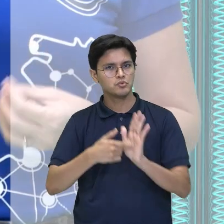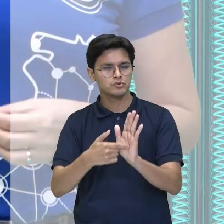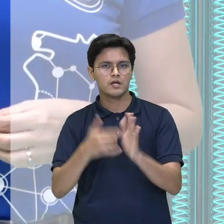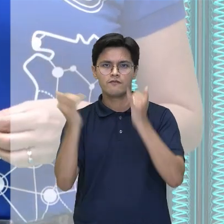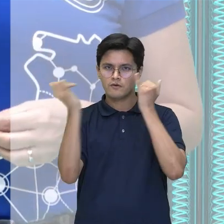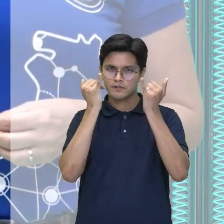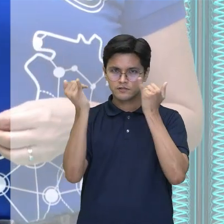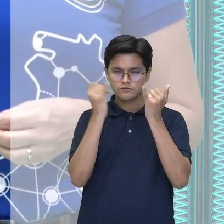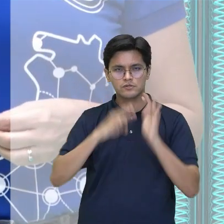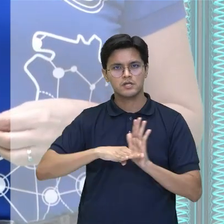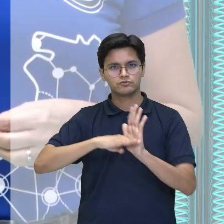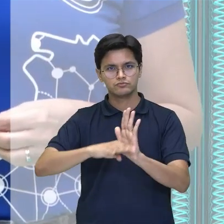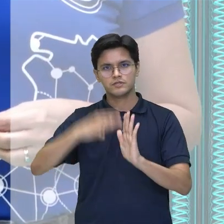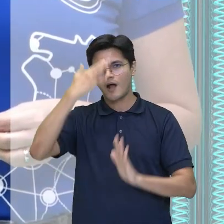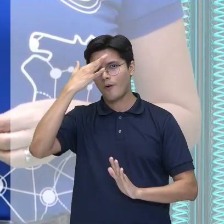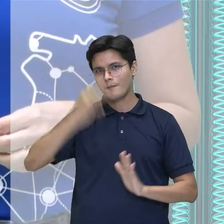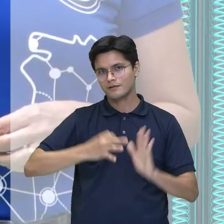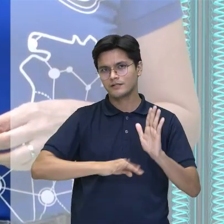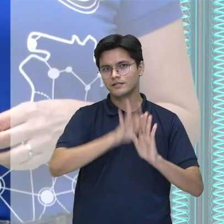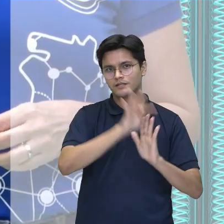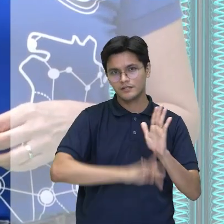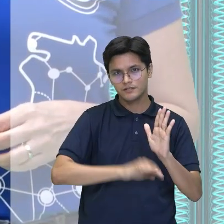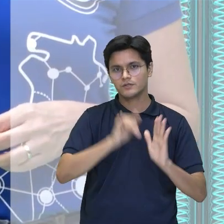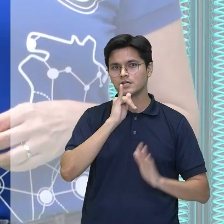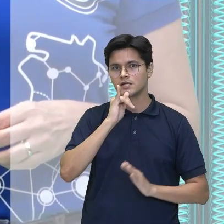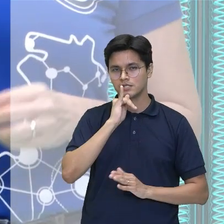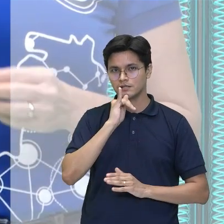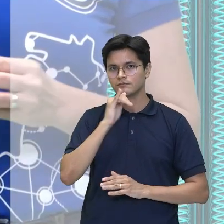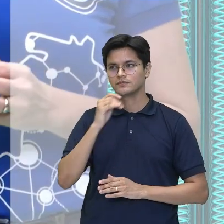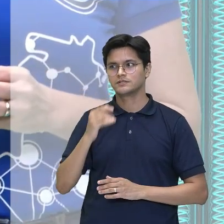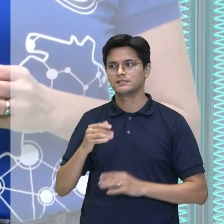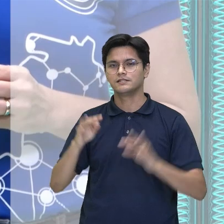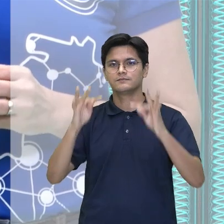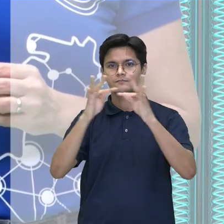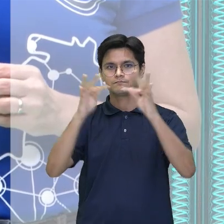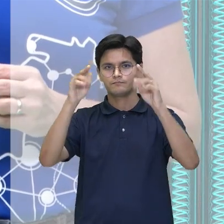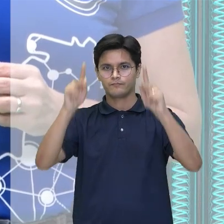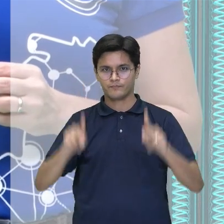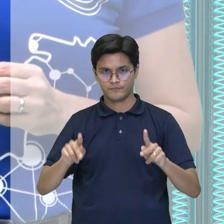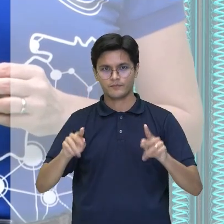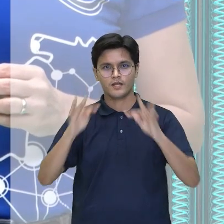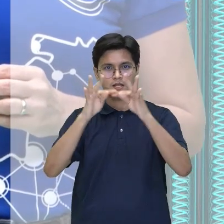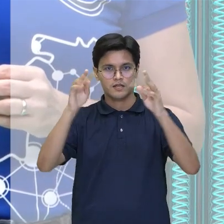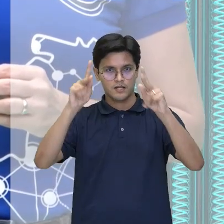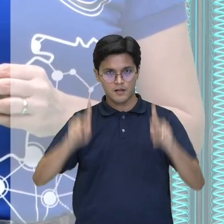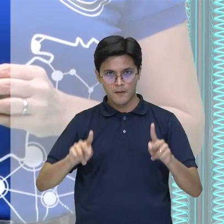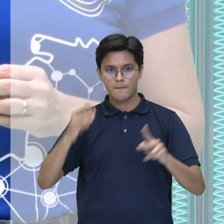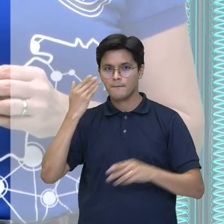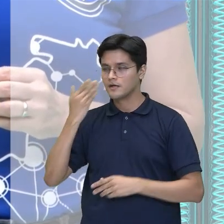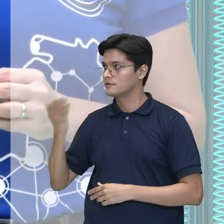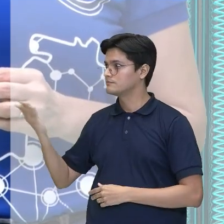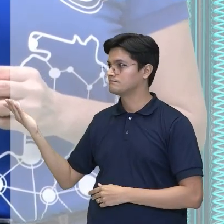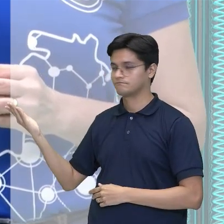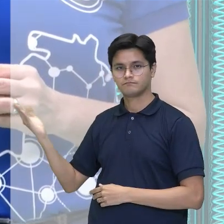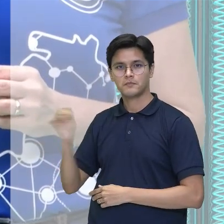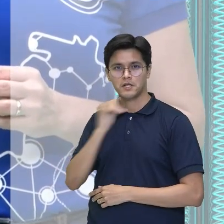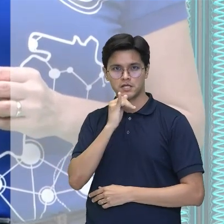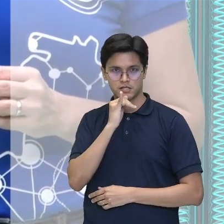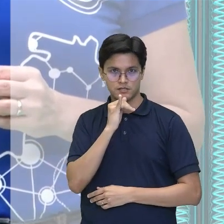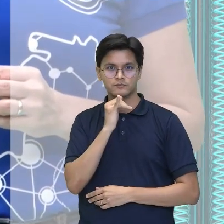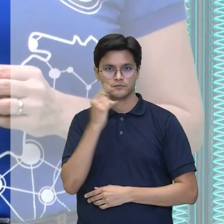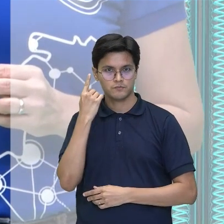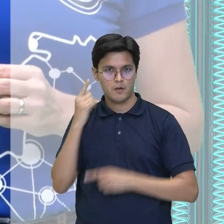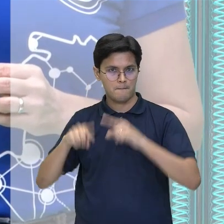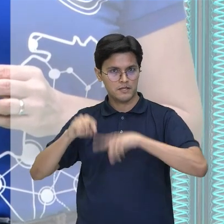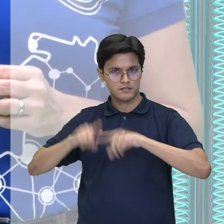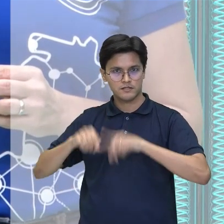texto. Essa aqui é uma tabela periódica. Observe aqui o nosso zoom que a gente vai ver sobre o elemento, né, aqui em cima, olha. Então, só